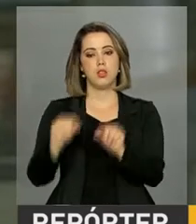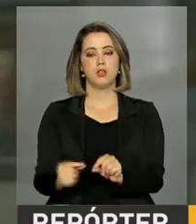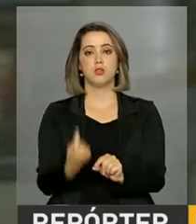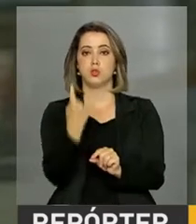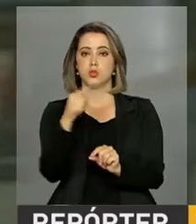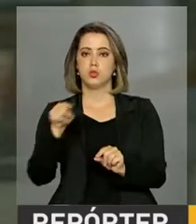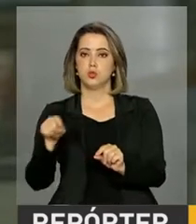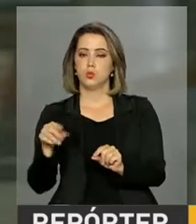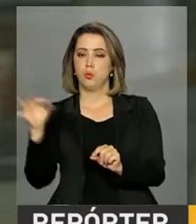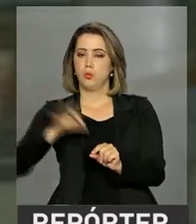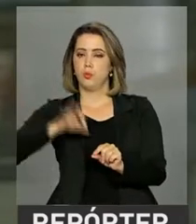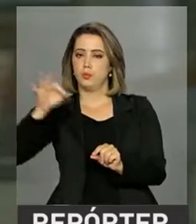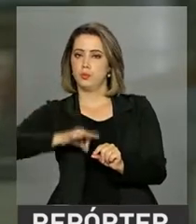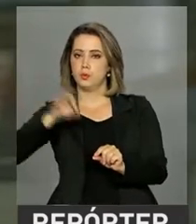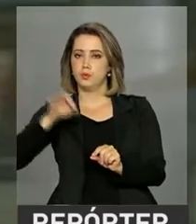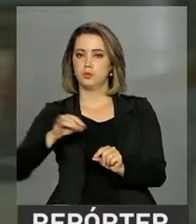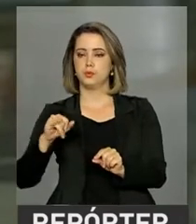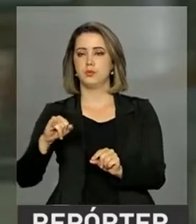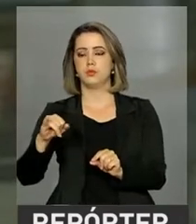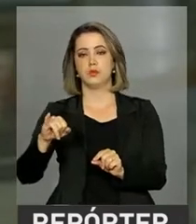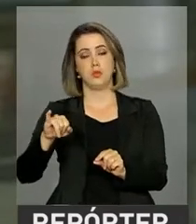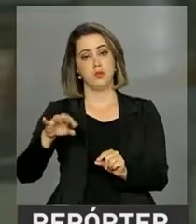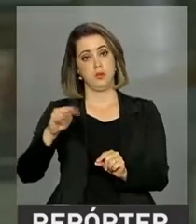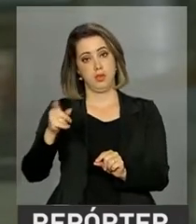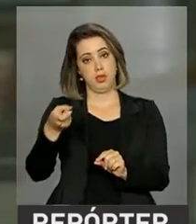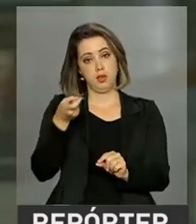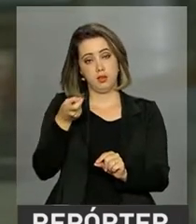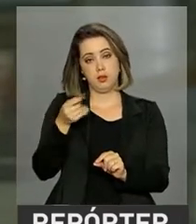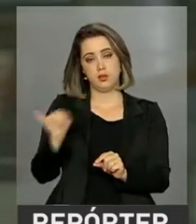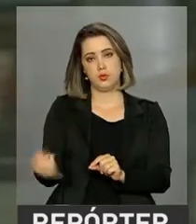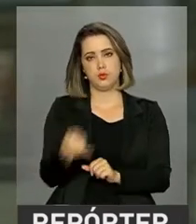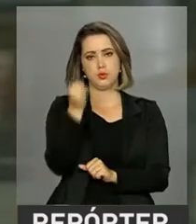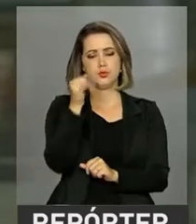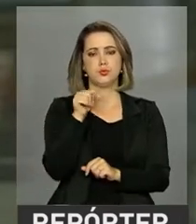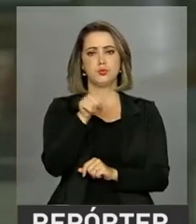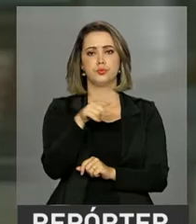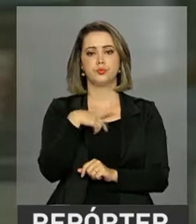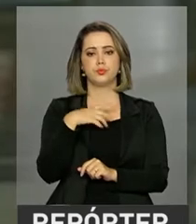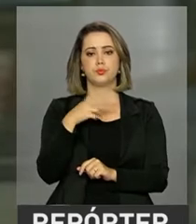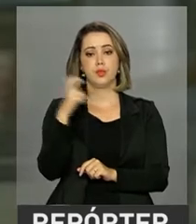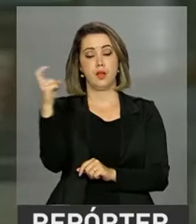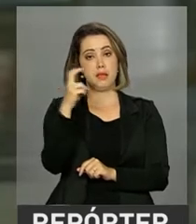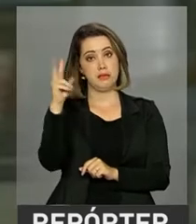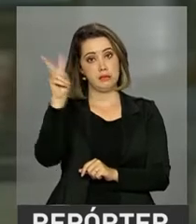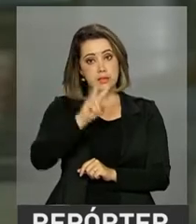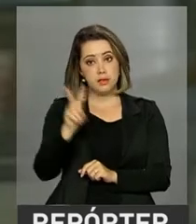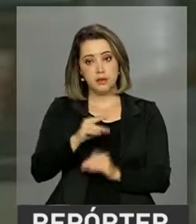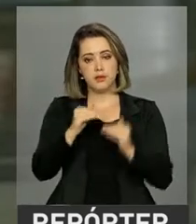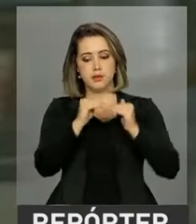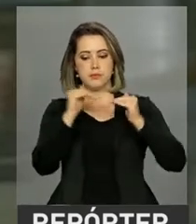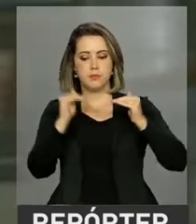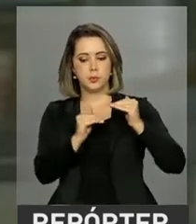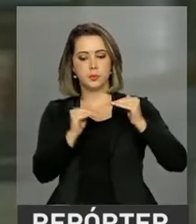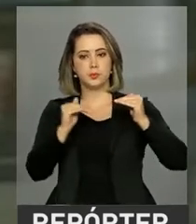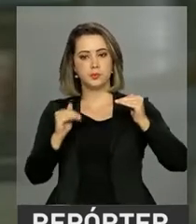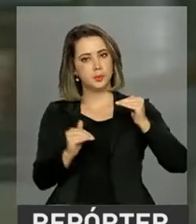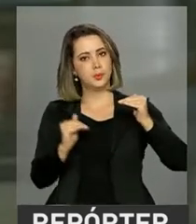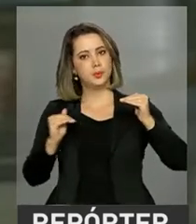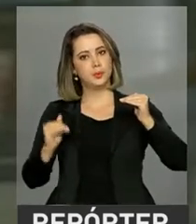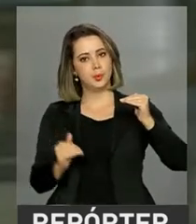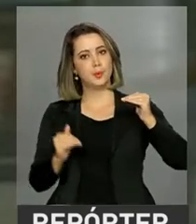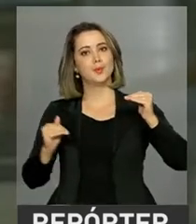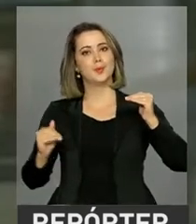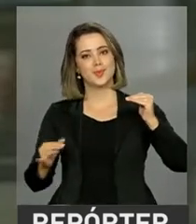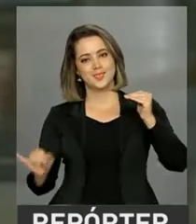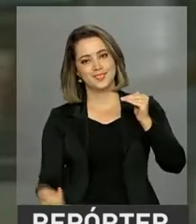ponto percentual na taxa básica de juros a selic esta é a quinta queda consecutiva na